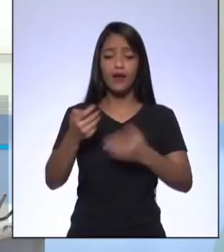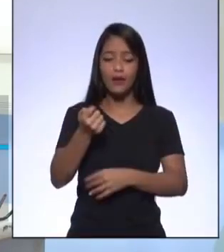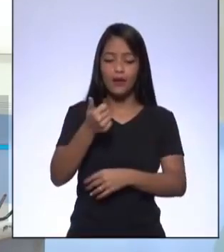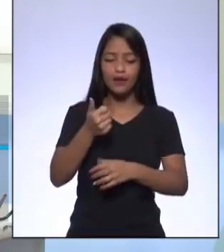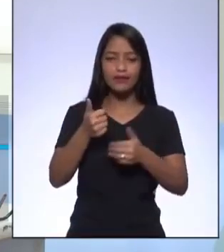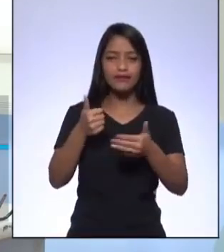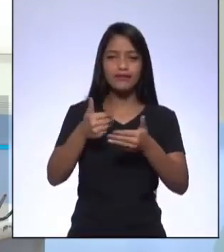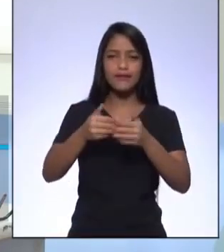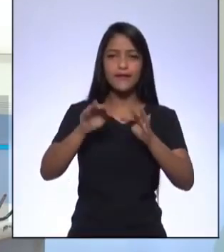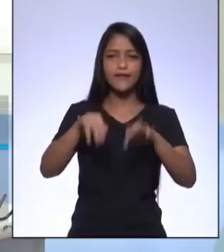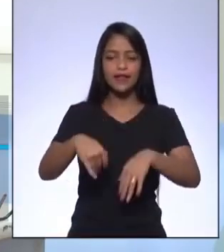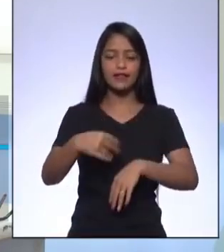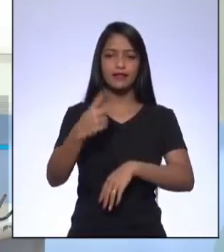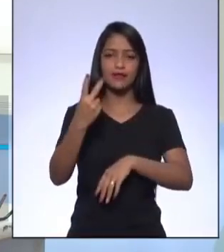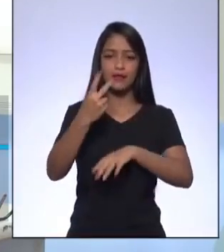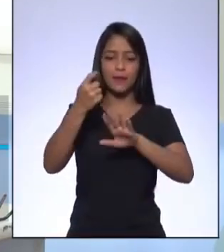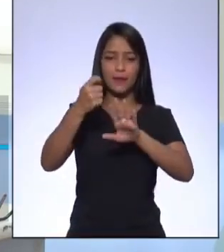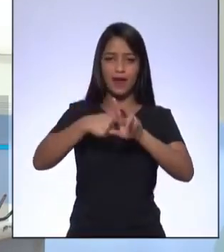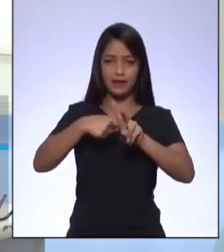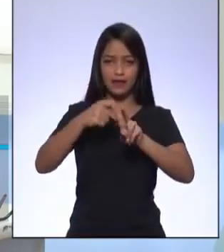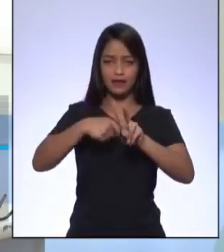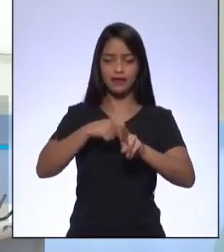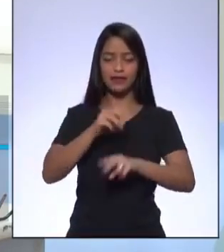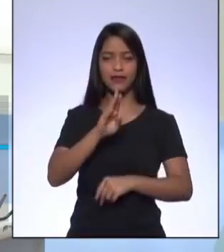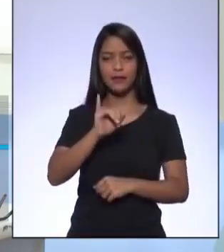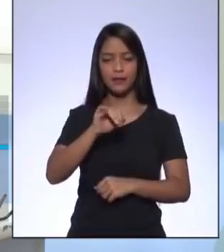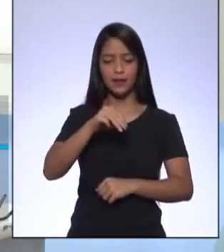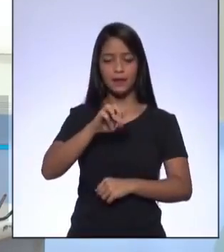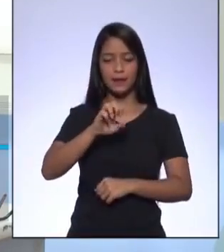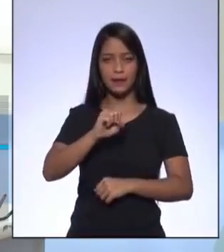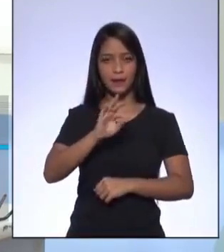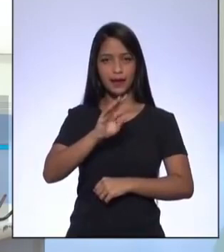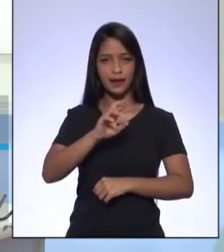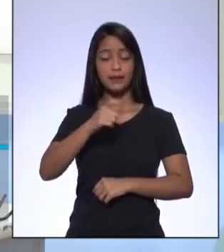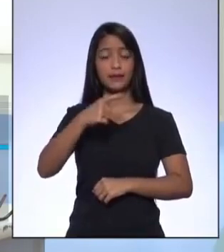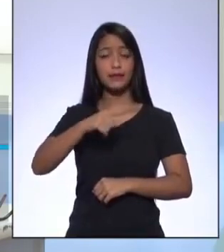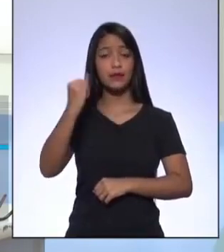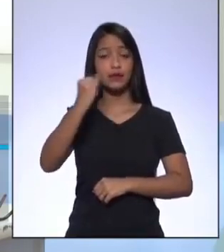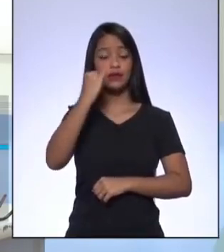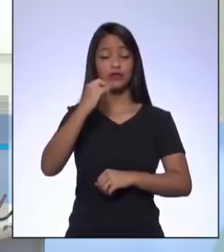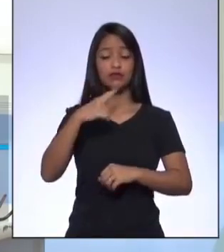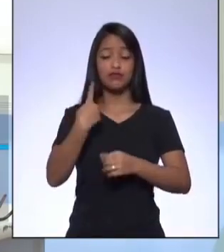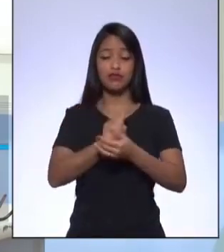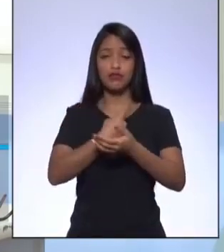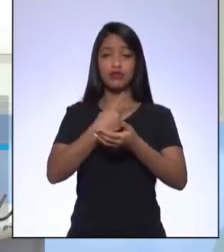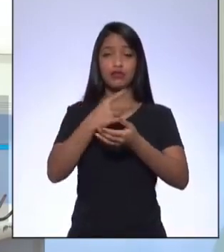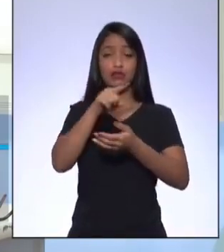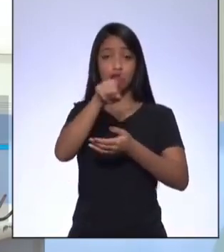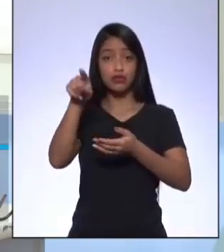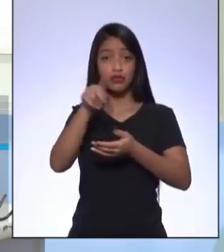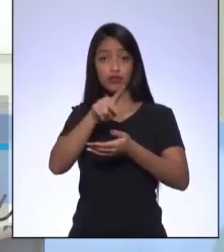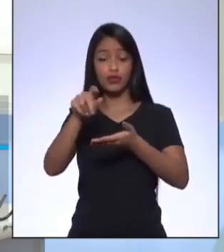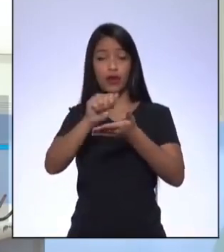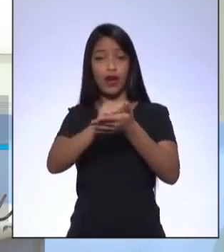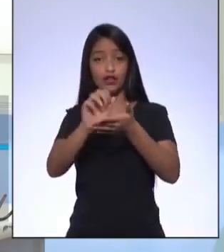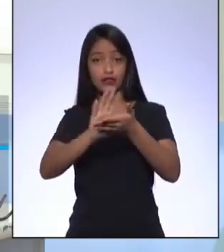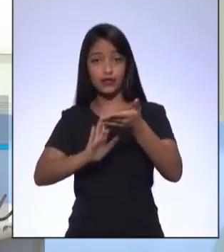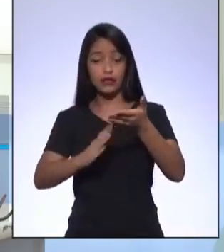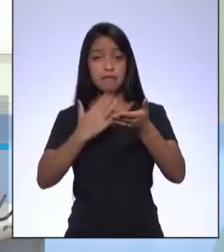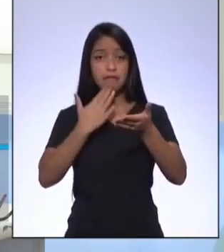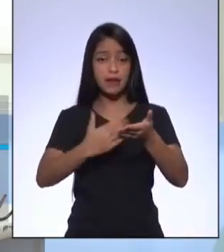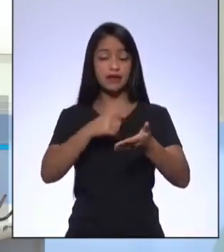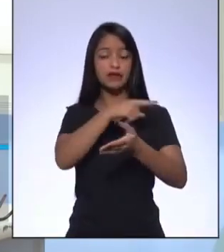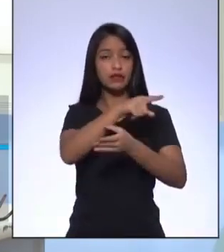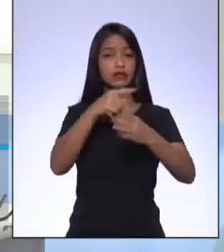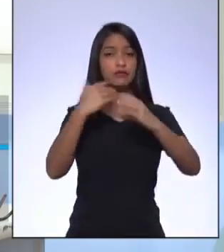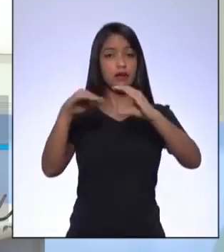encerrar o bimestre, e reforçar a importância de vocês entregarem as atividades que os professores de vocês solicitam. É extremamente